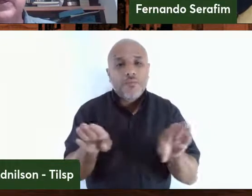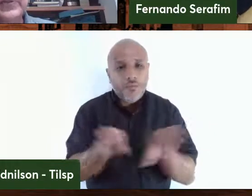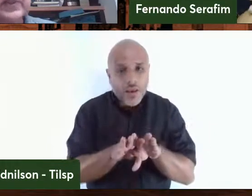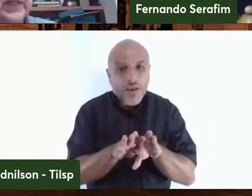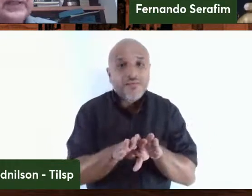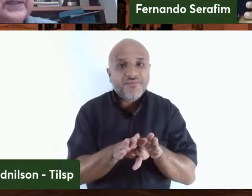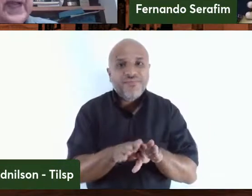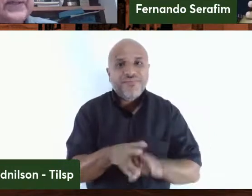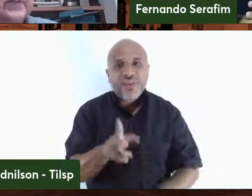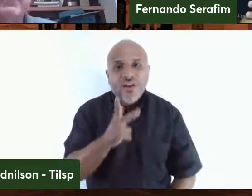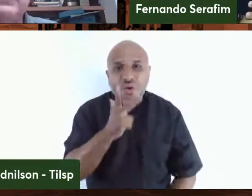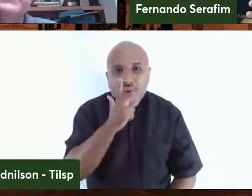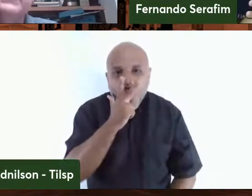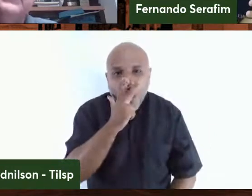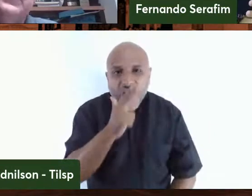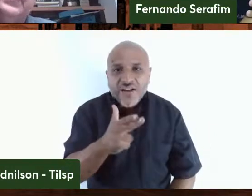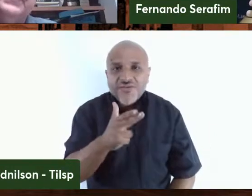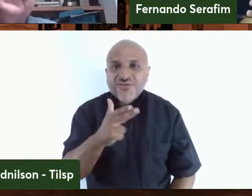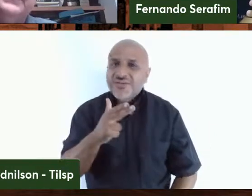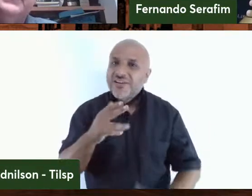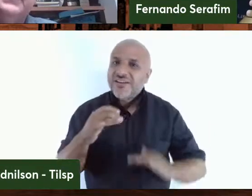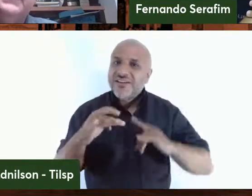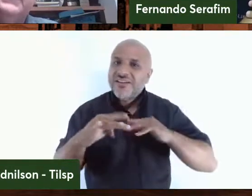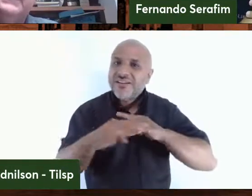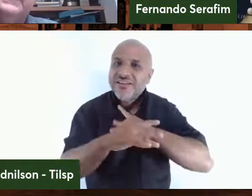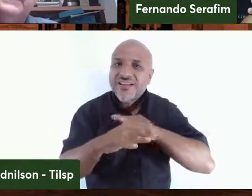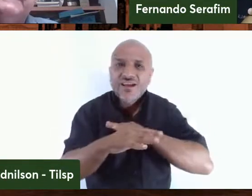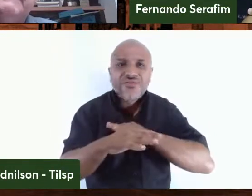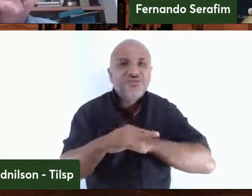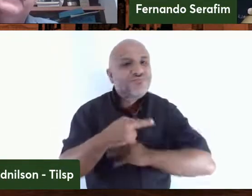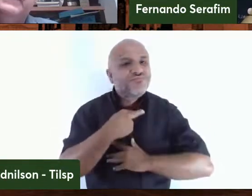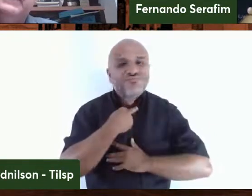eu acho que as cidades não podem ser destruídas.